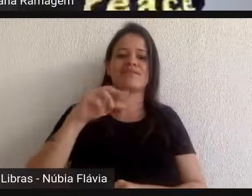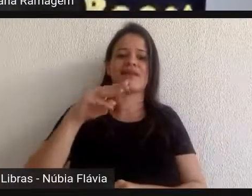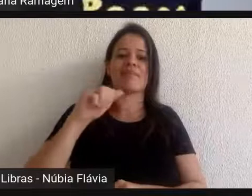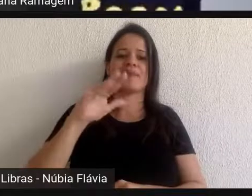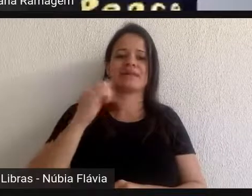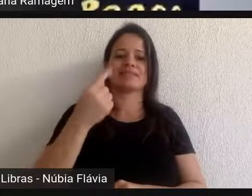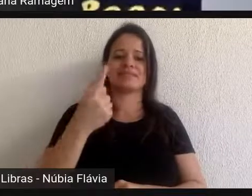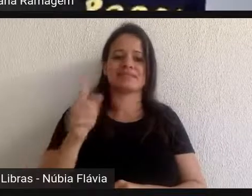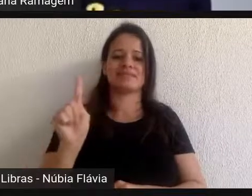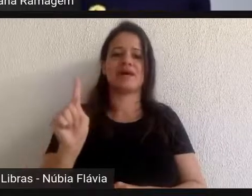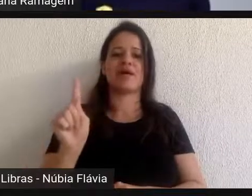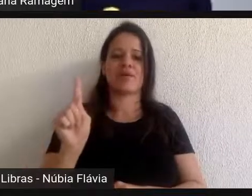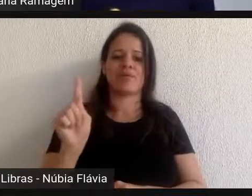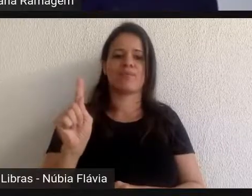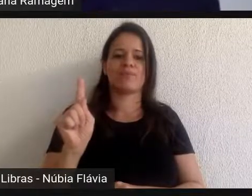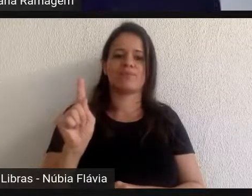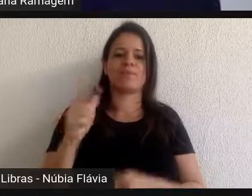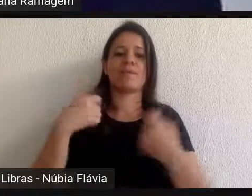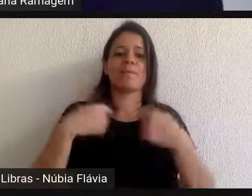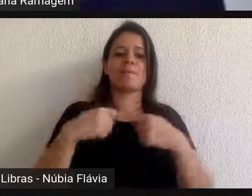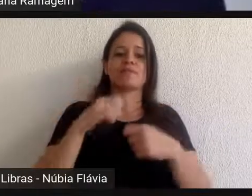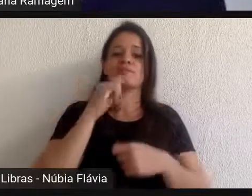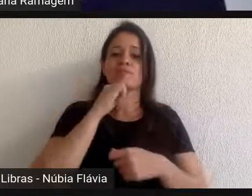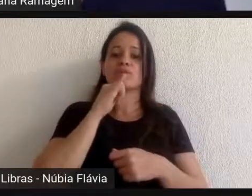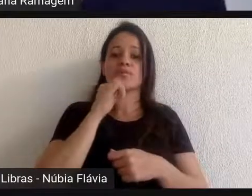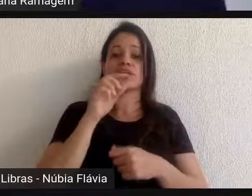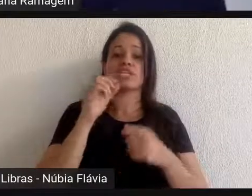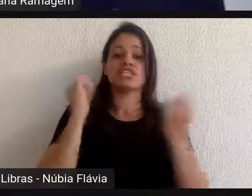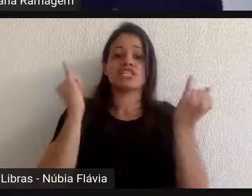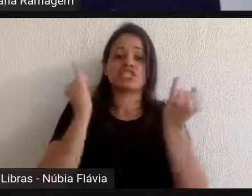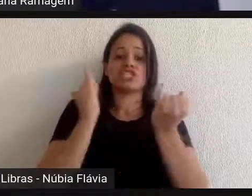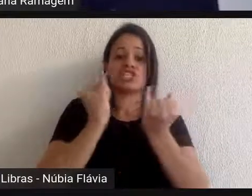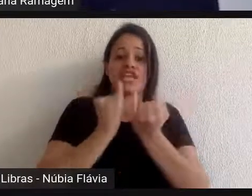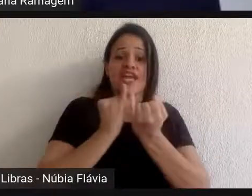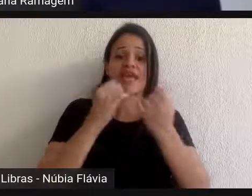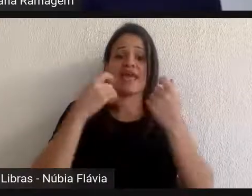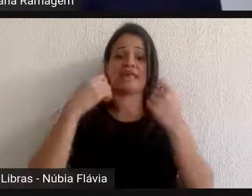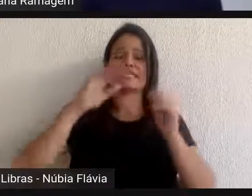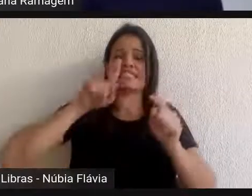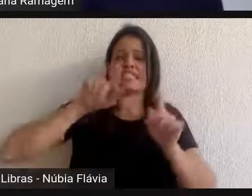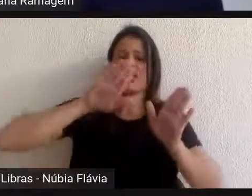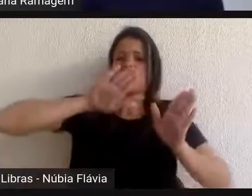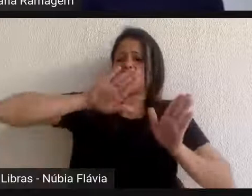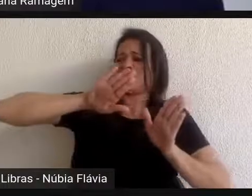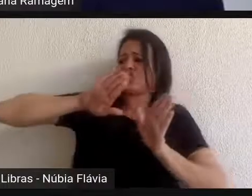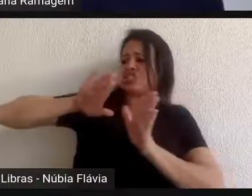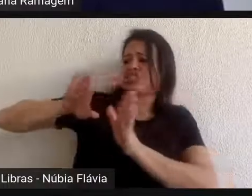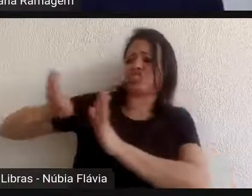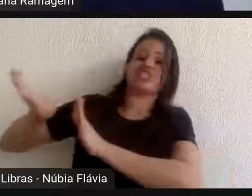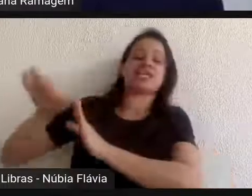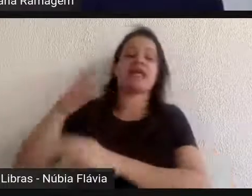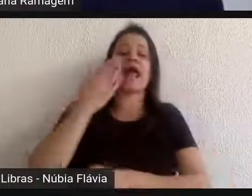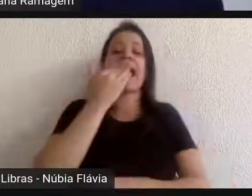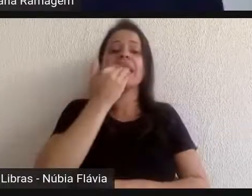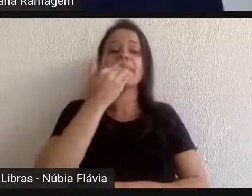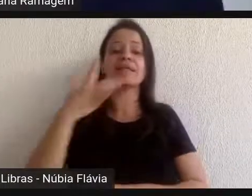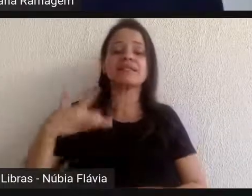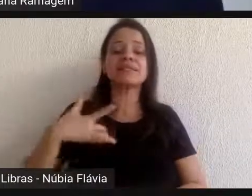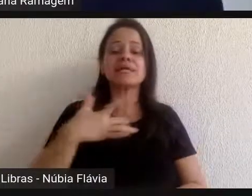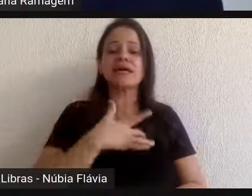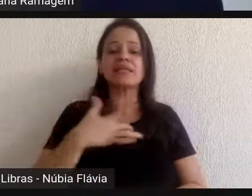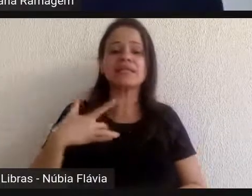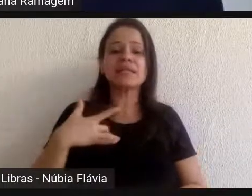por exemplo, né, ou numa dieta low carb, e eu tiro esses alimentos que ajudam a reduzir